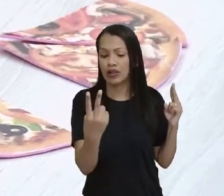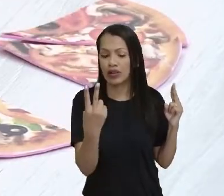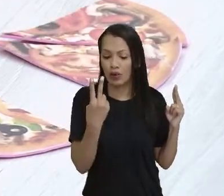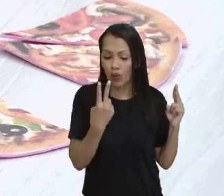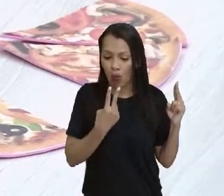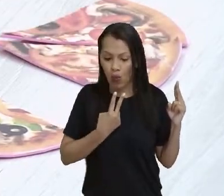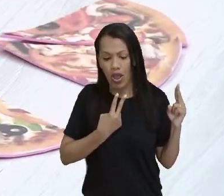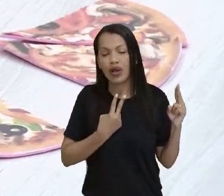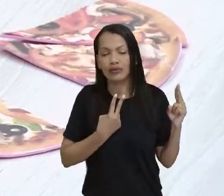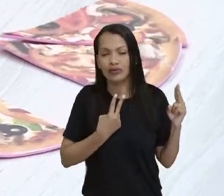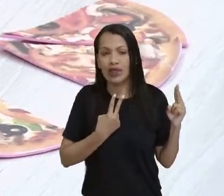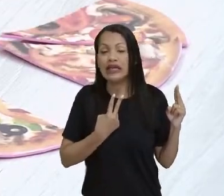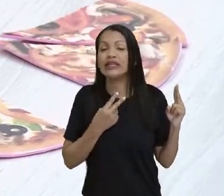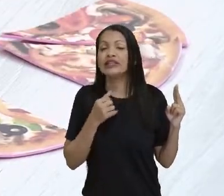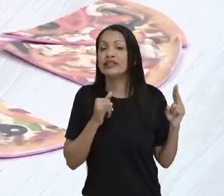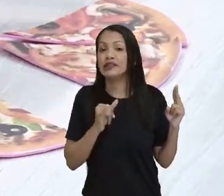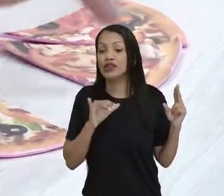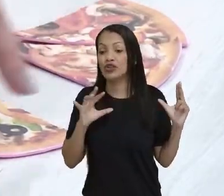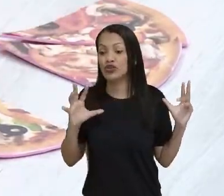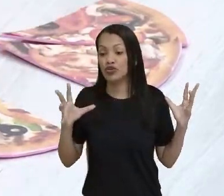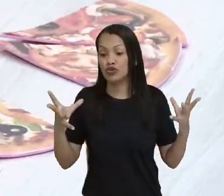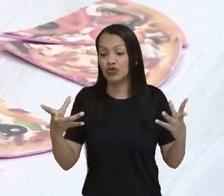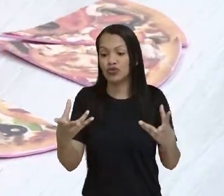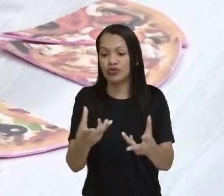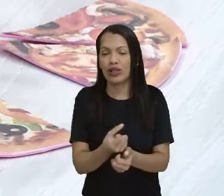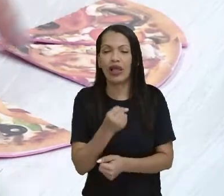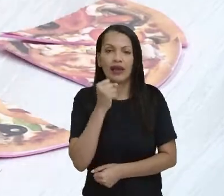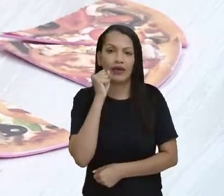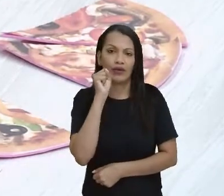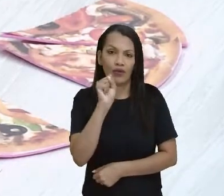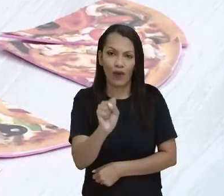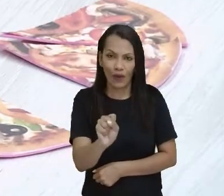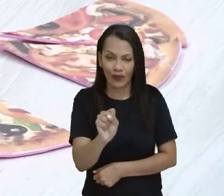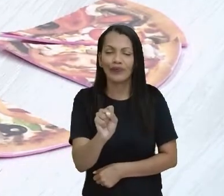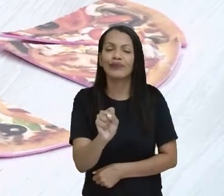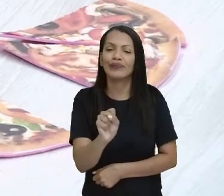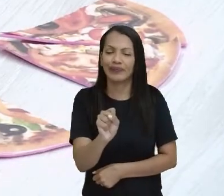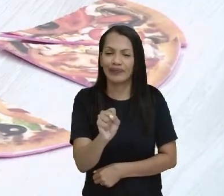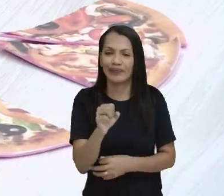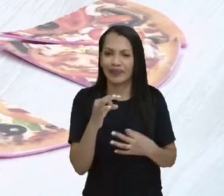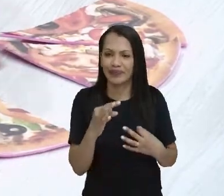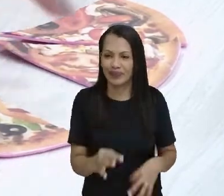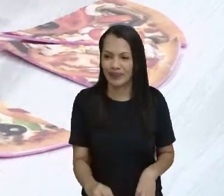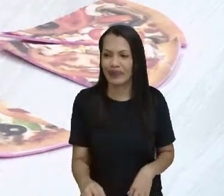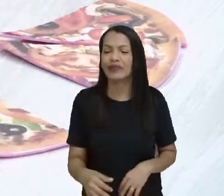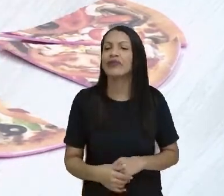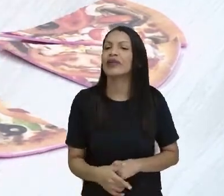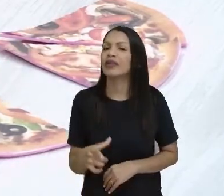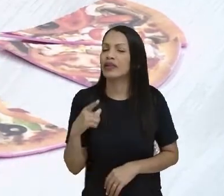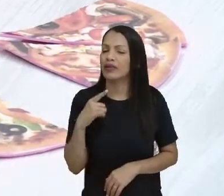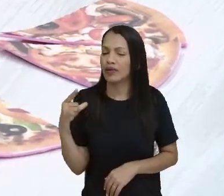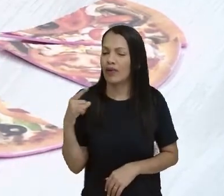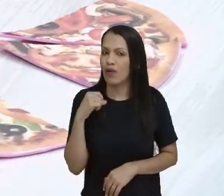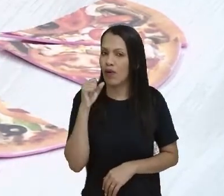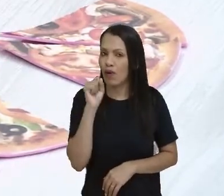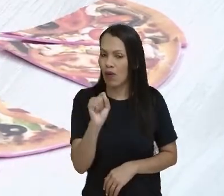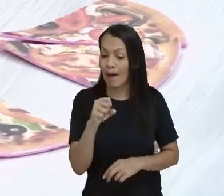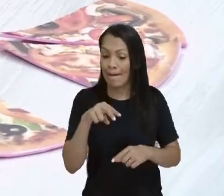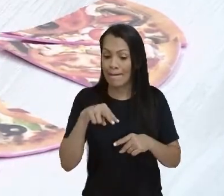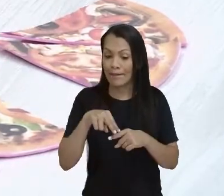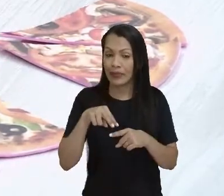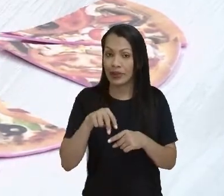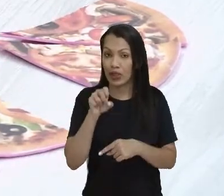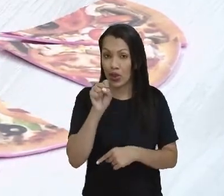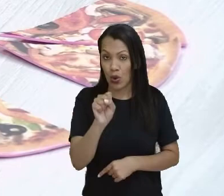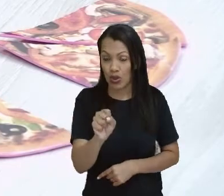1, 2, 3, 4. Então, eu tenho agora 4 partes de um todo. Eu peguei a minha pizza de 8 fatias e dividi